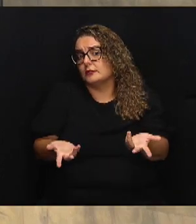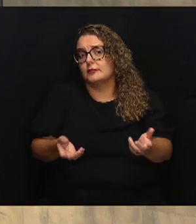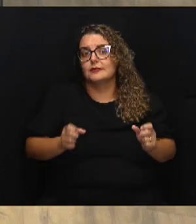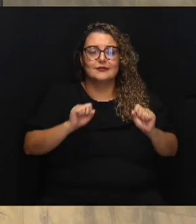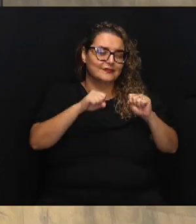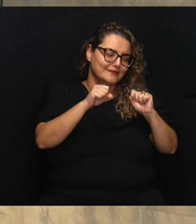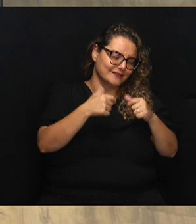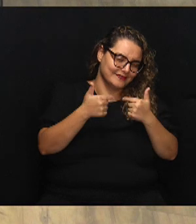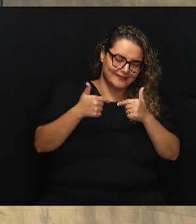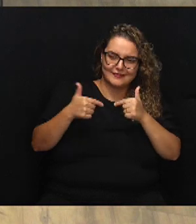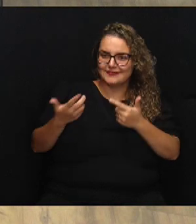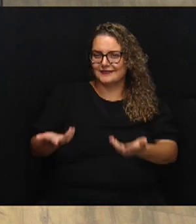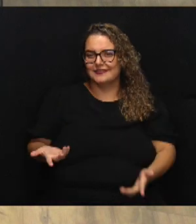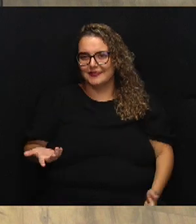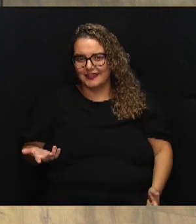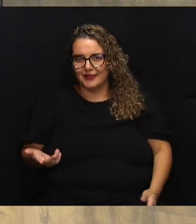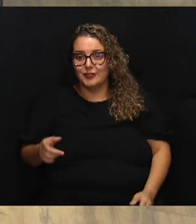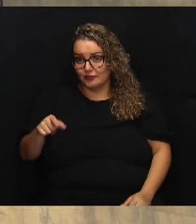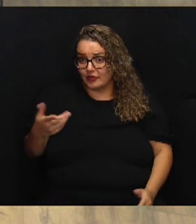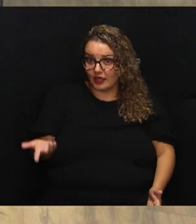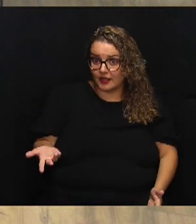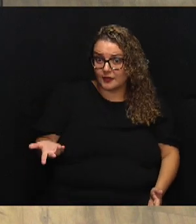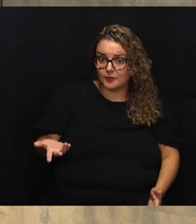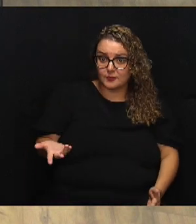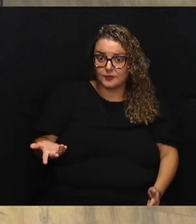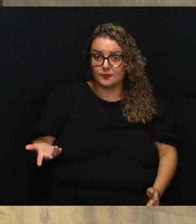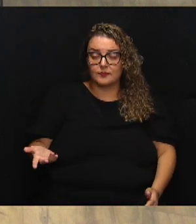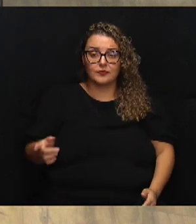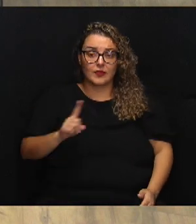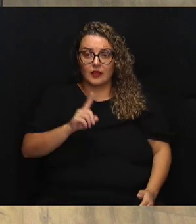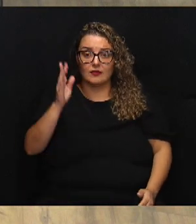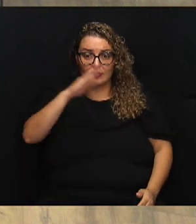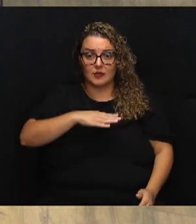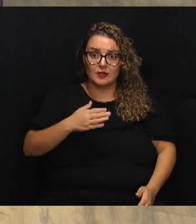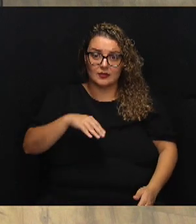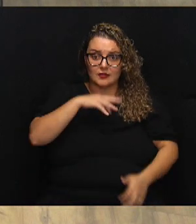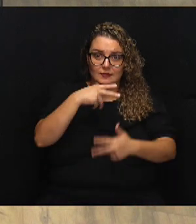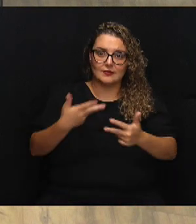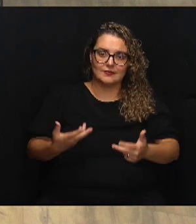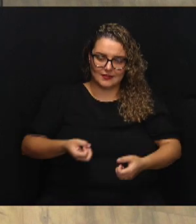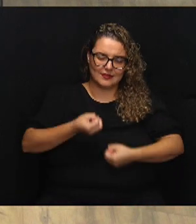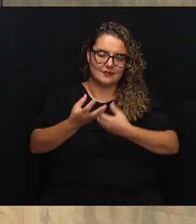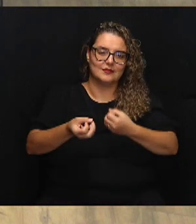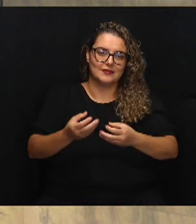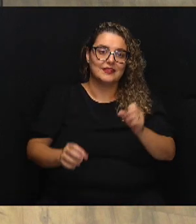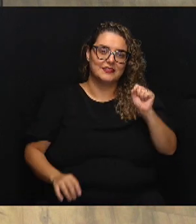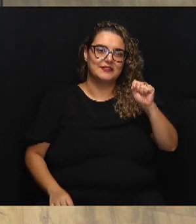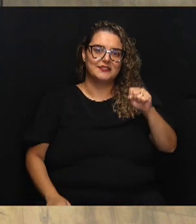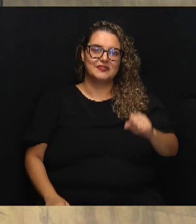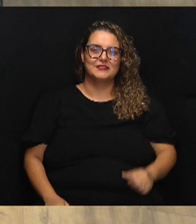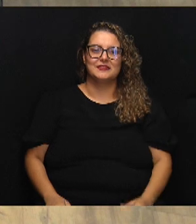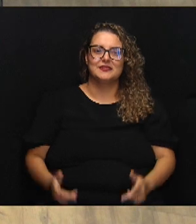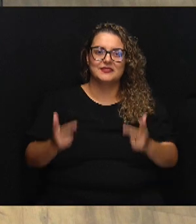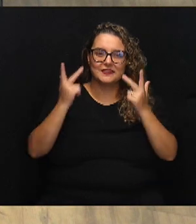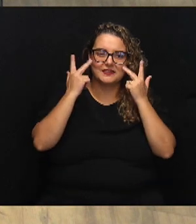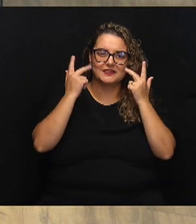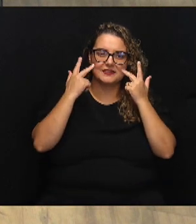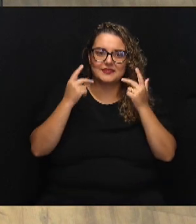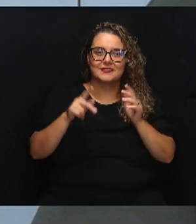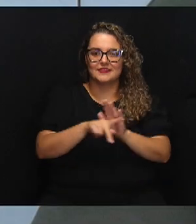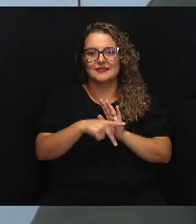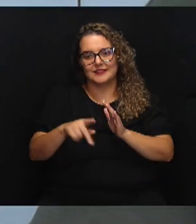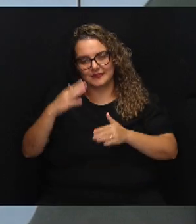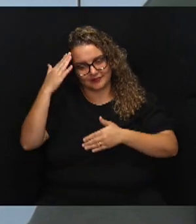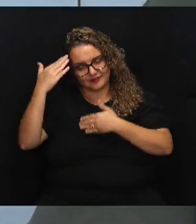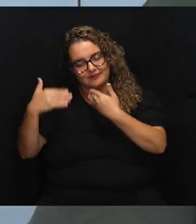você mexe, ele pula para cá, para lá, não é? Ele não vai maltratar o animal. Mas só é um desabafo que eu fiz aqui natural, mas que faz parte do